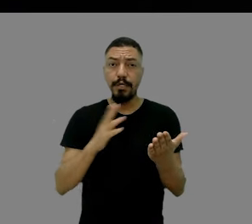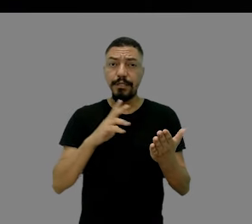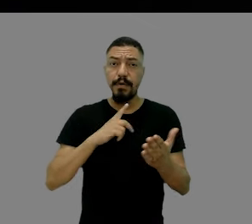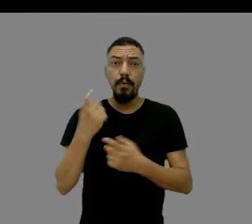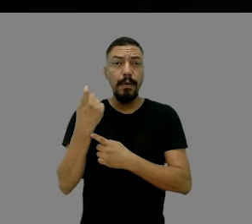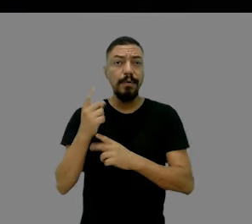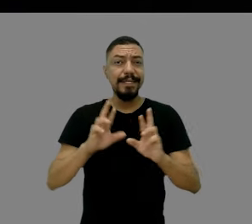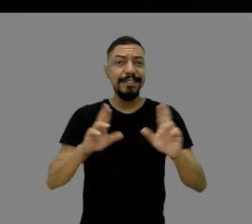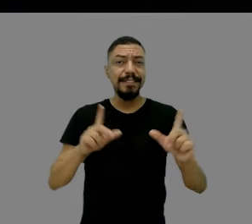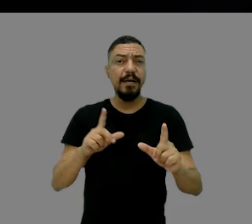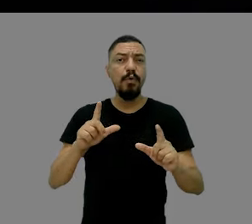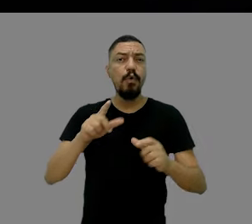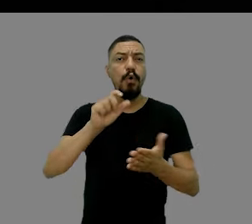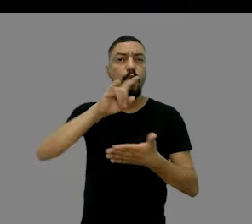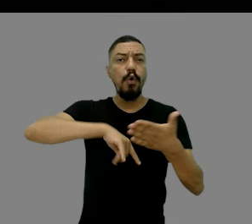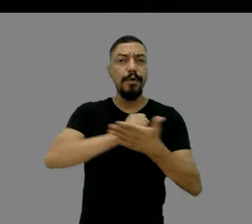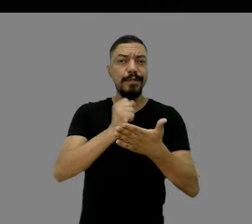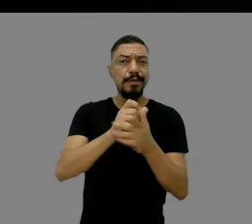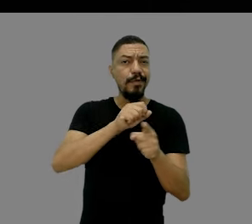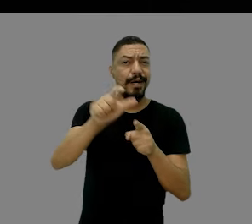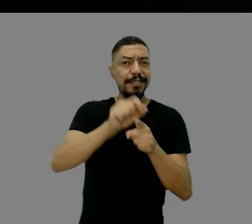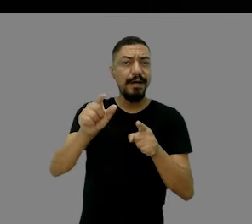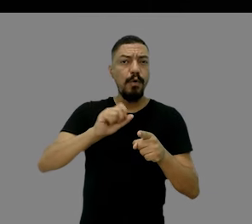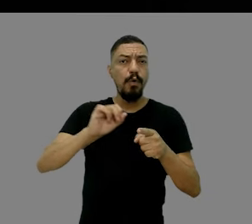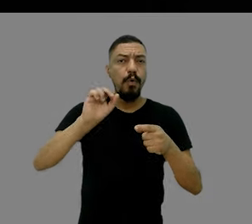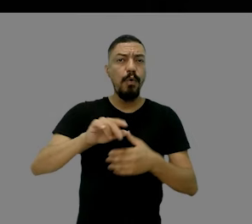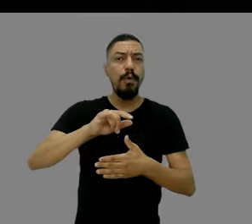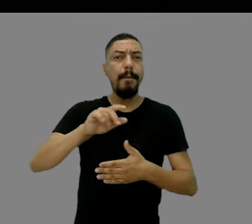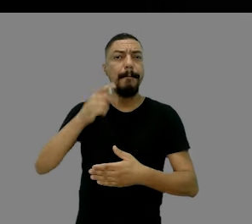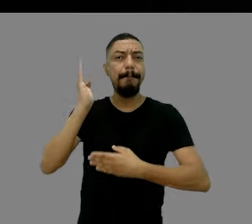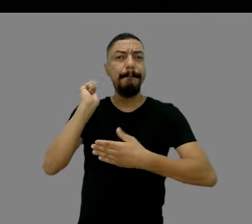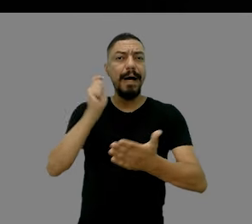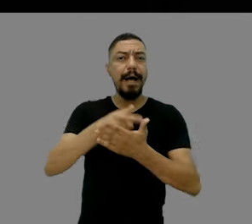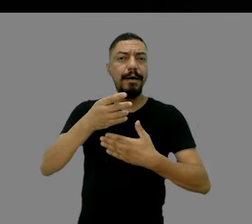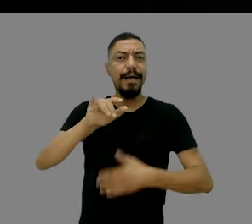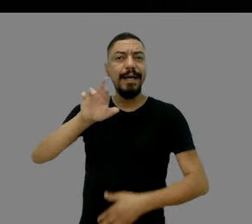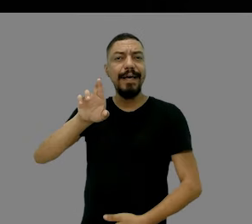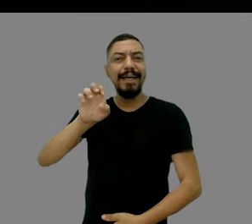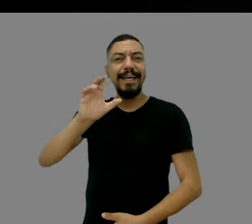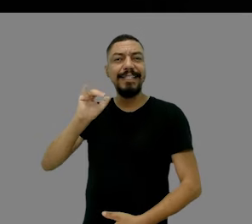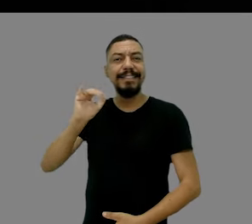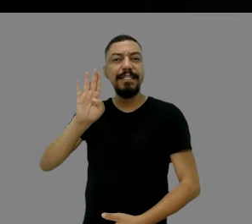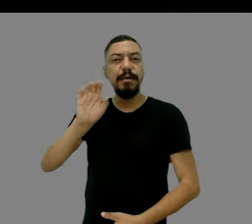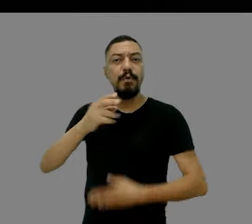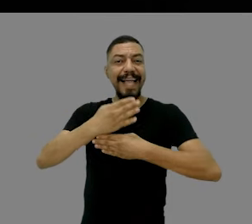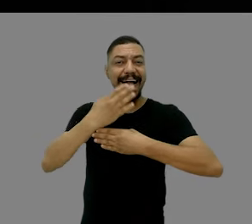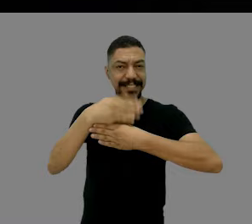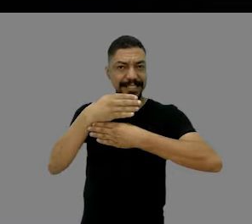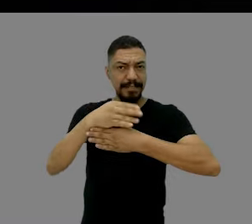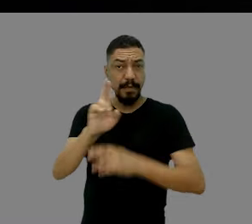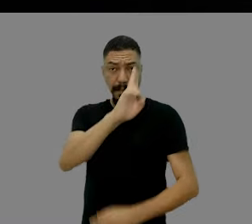táxi não aplicativo. Táxi é um recibo, mas é porque isso... tem validade legal e tudo mais, mas são